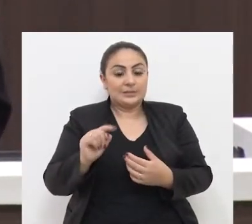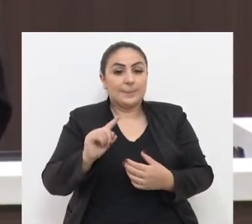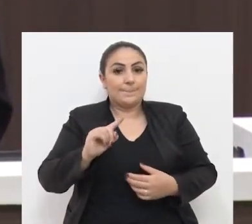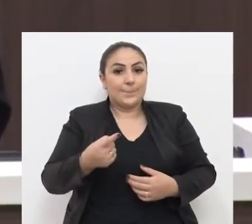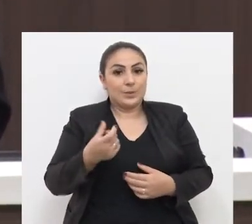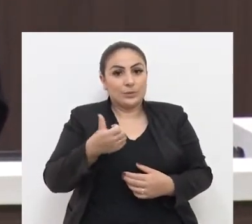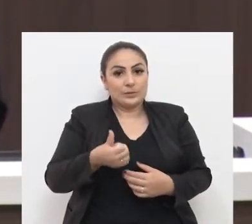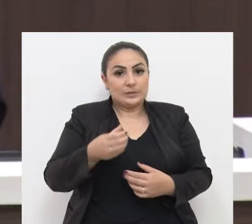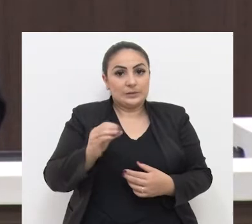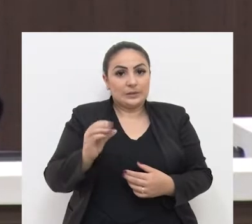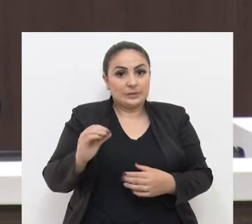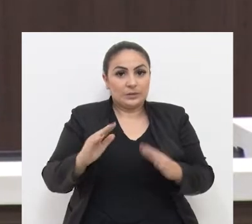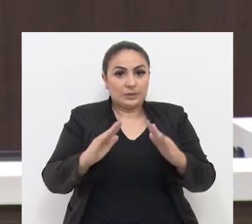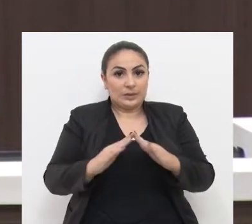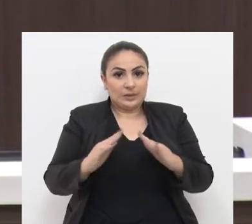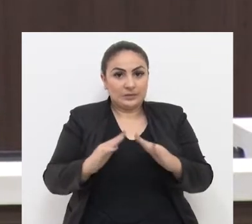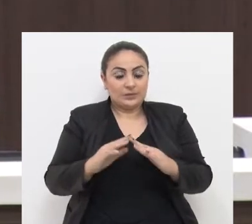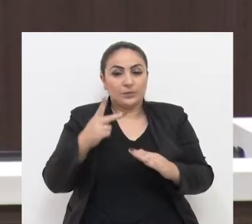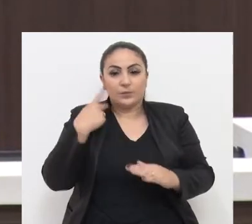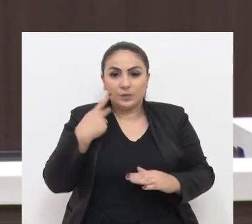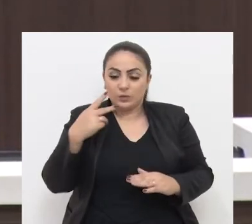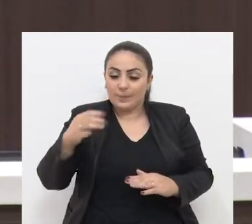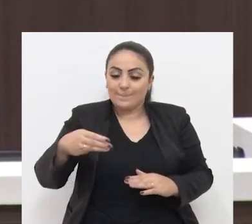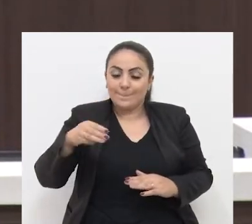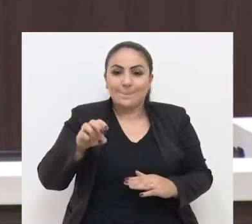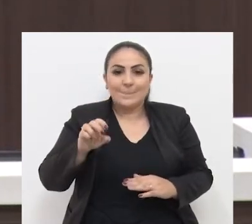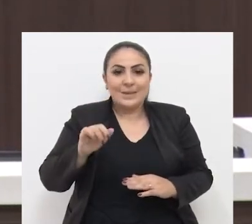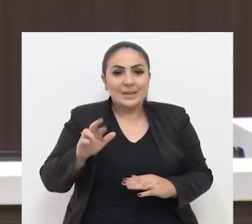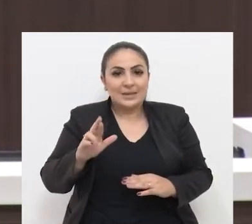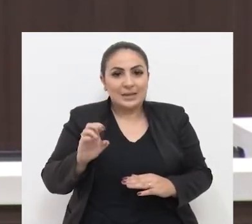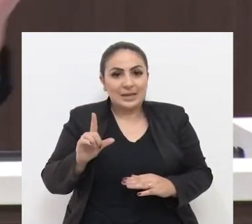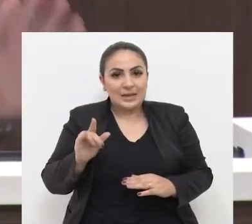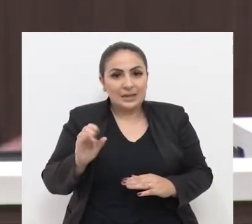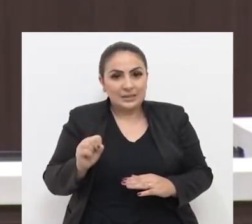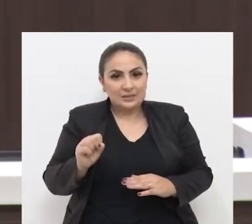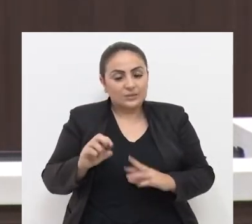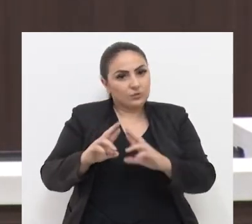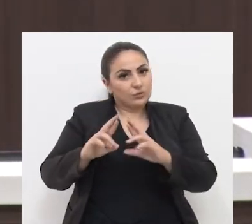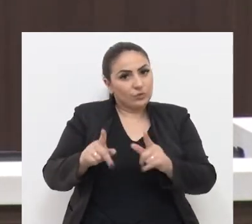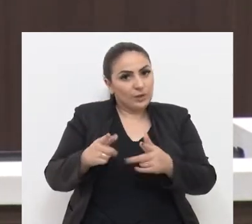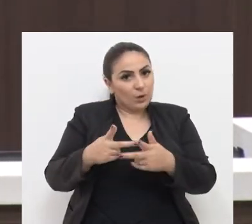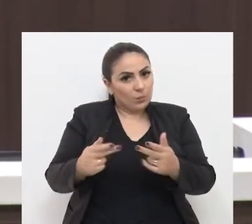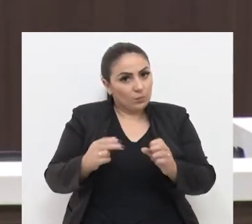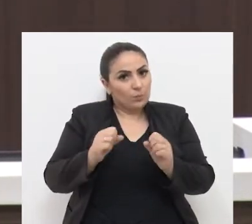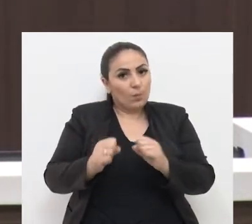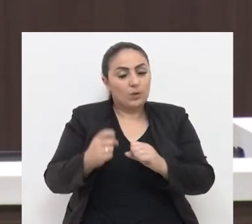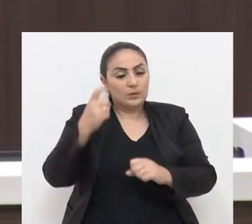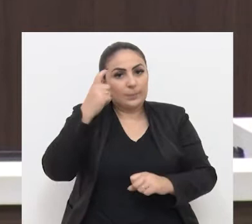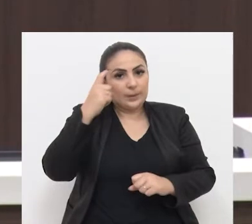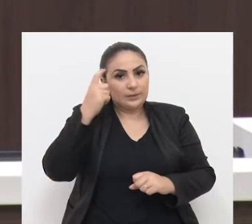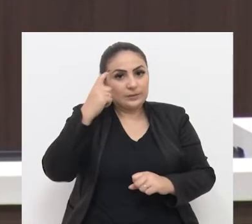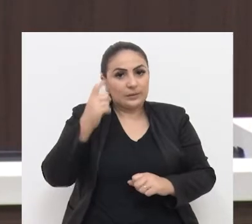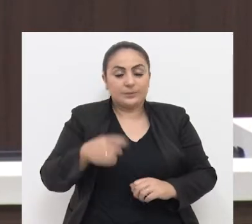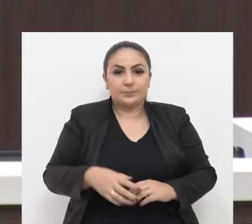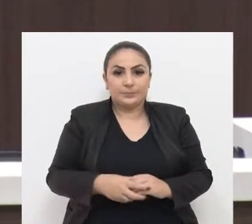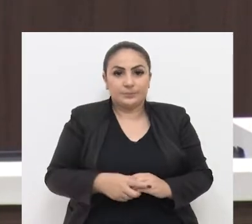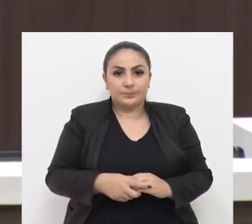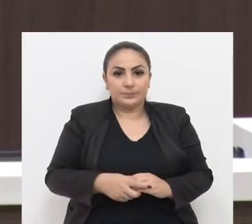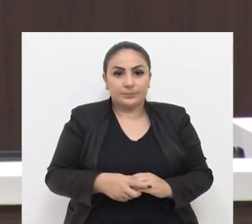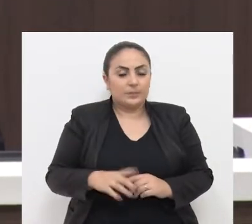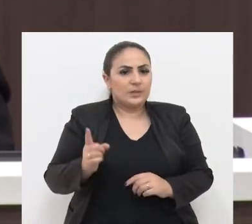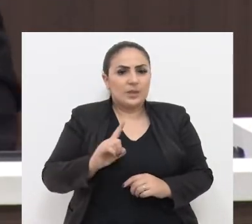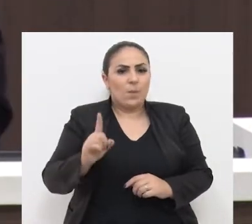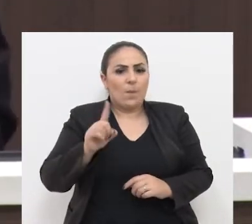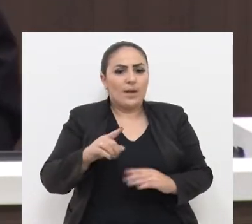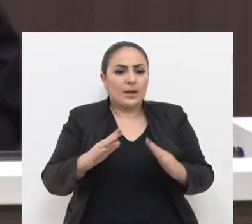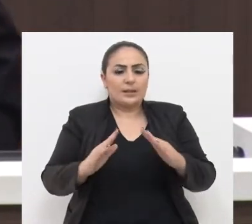esses 1.600 lares, vereador Meirelles, diferentemente do que alguns possam pensar, não